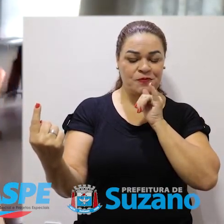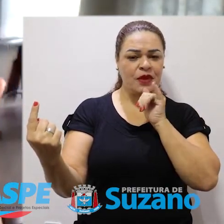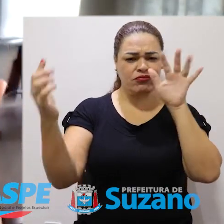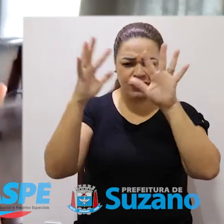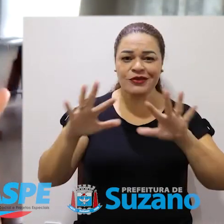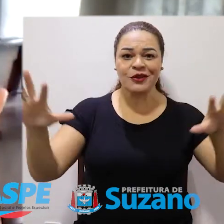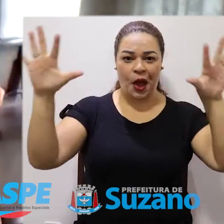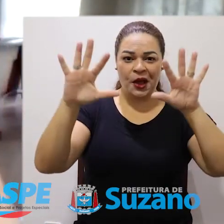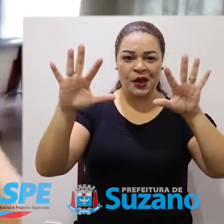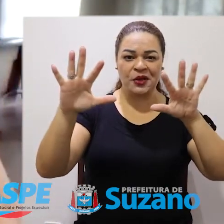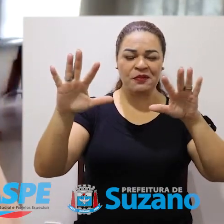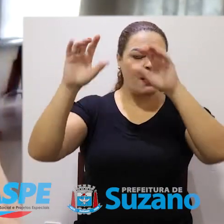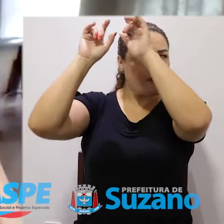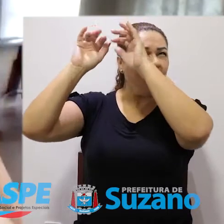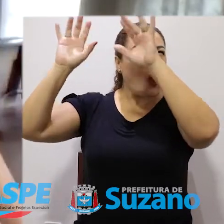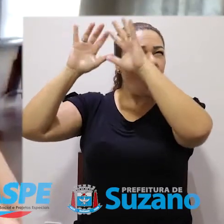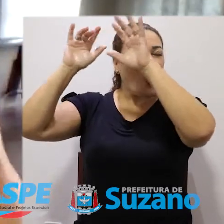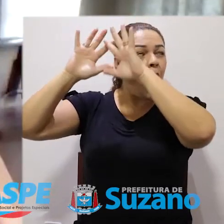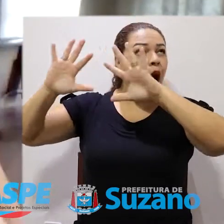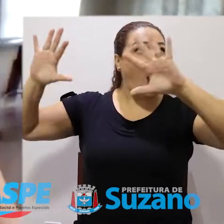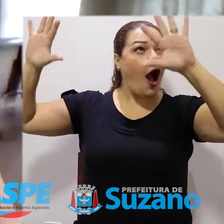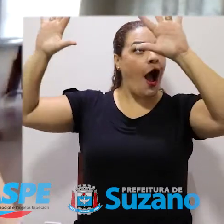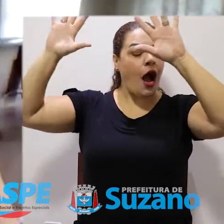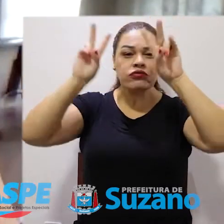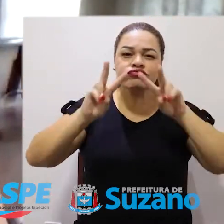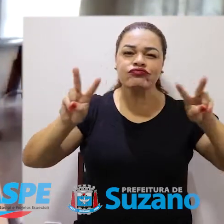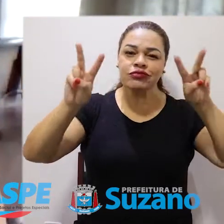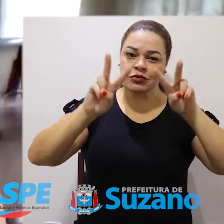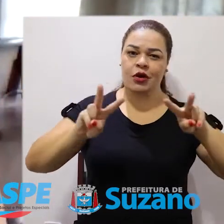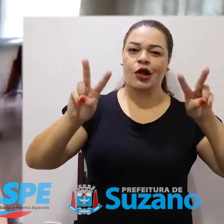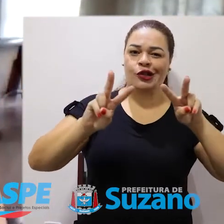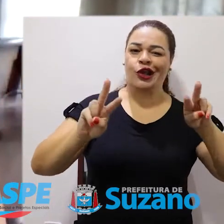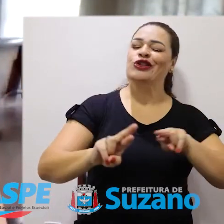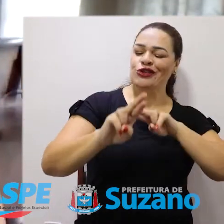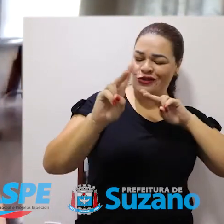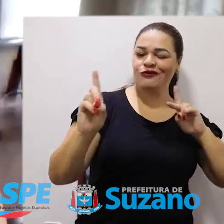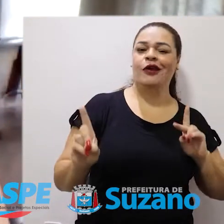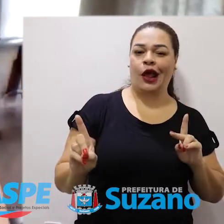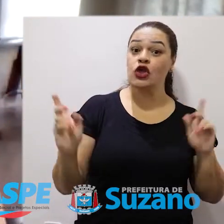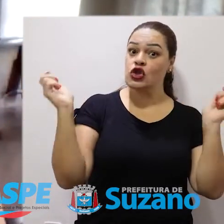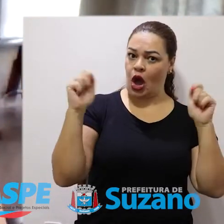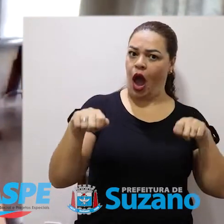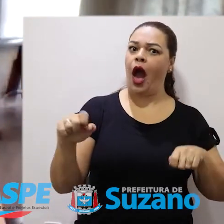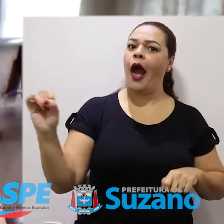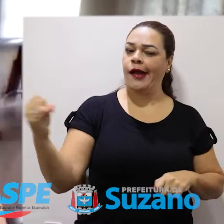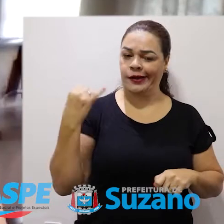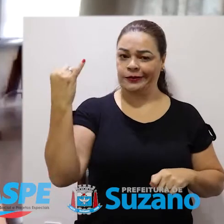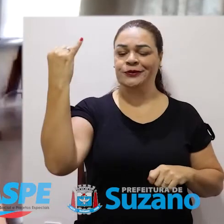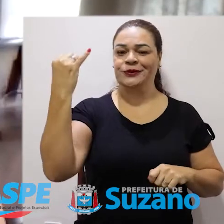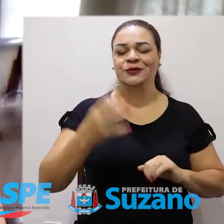meramente ilustrativos, né, mas para a gente entender o quanto que essa visualidade ela faz diferença, né? Quando eu digo